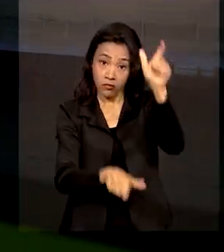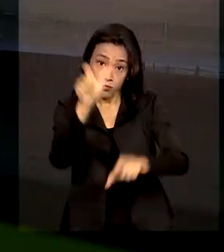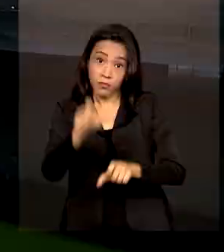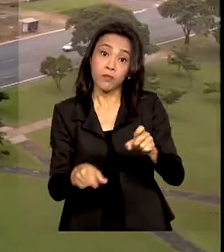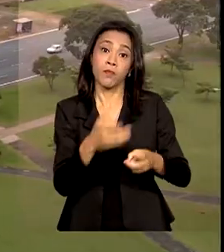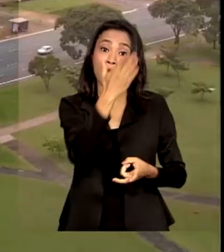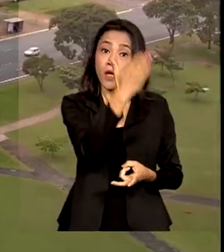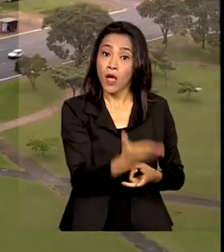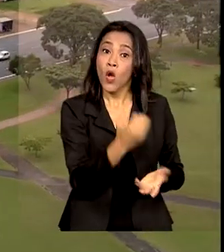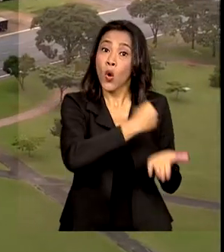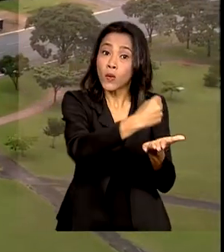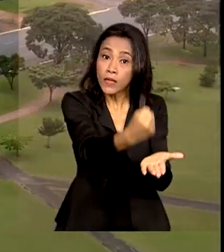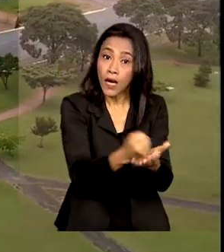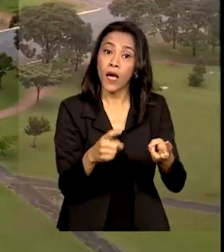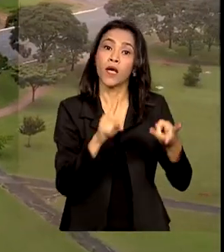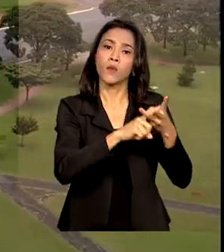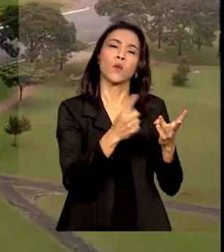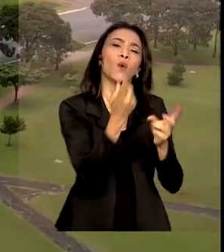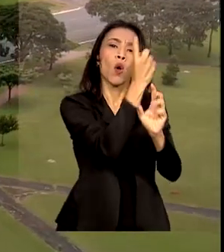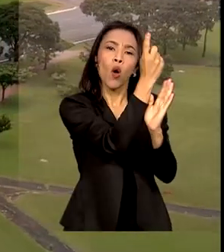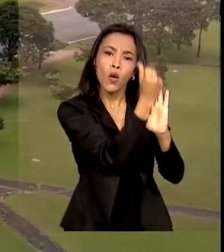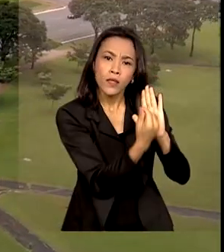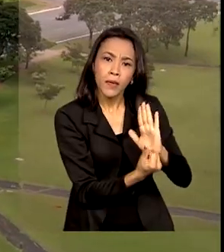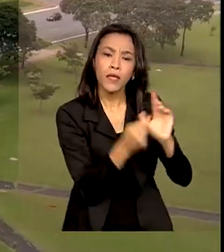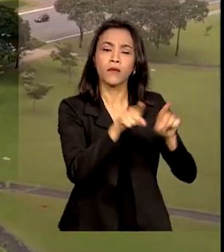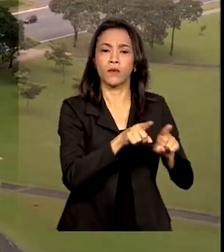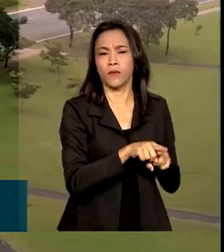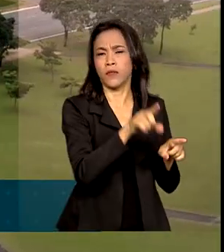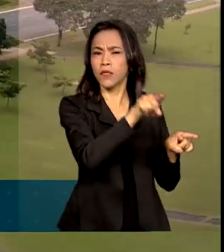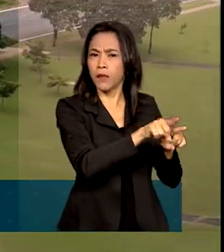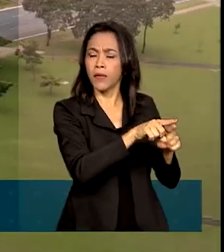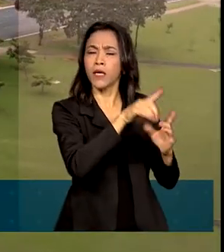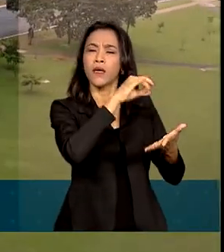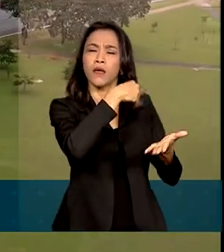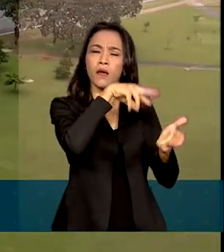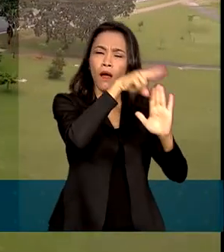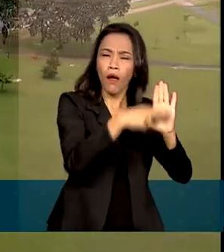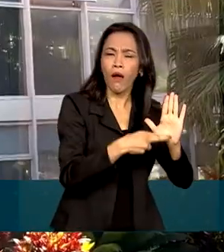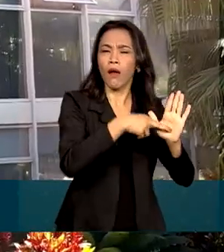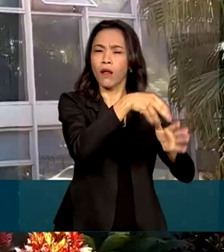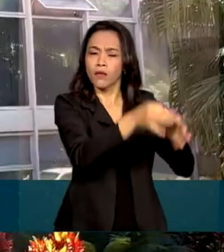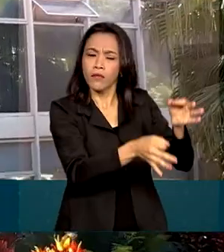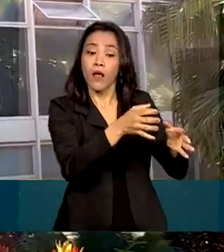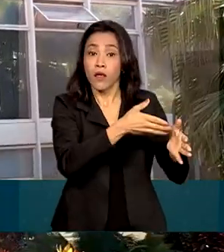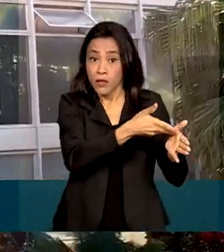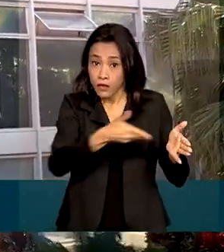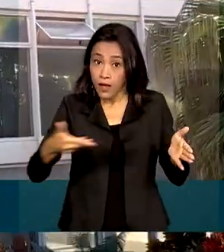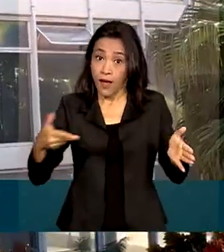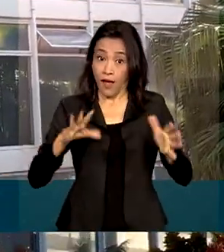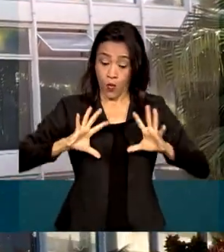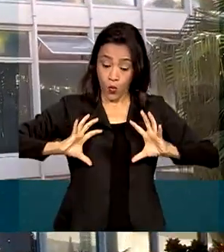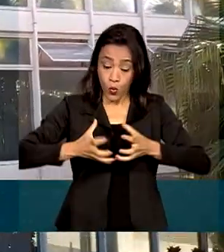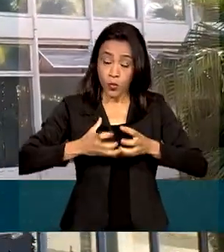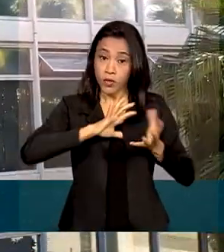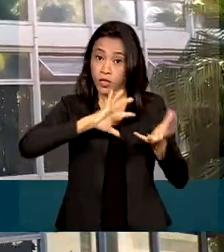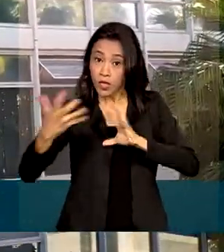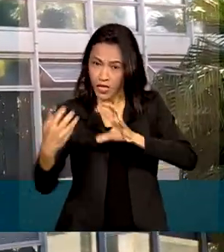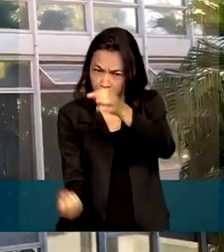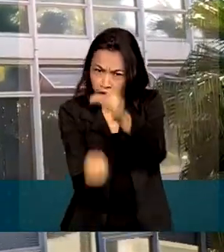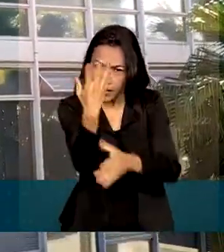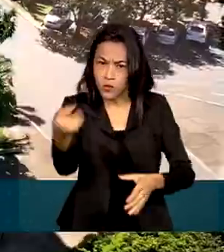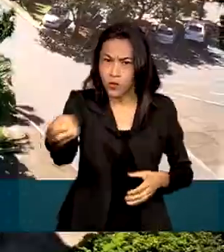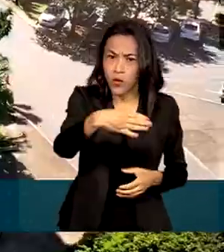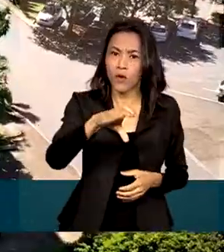contratos, orçamento e consultoria jurídica. Segundo a equipe de transição, não haverá a criação de novos